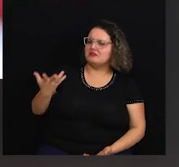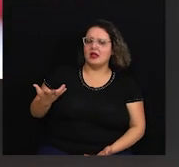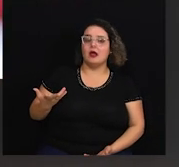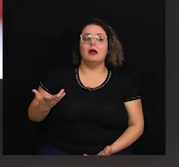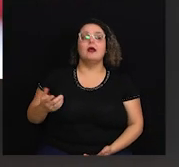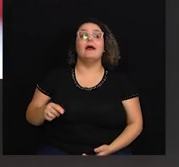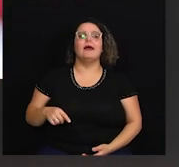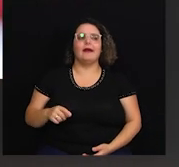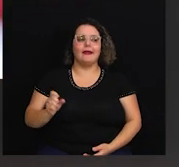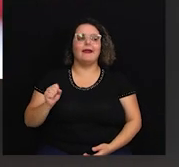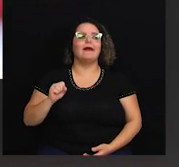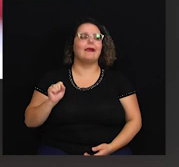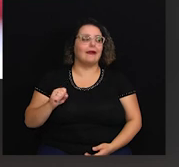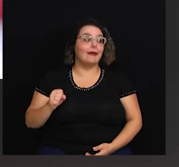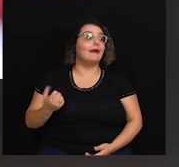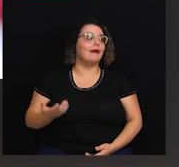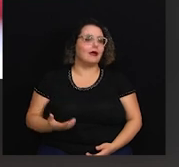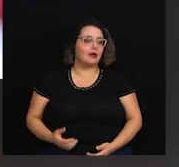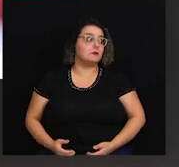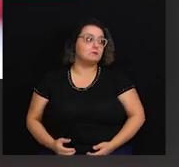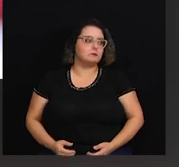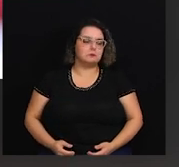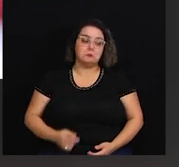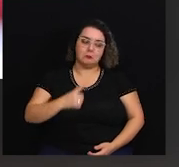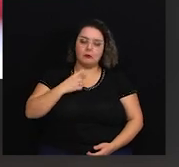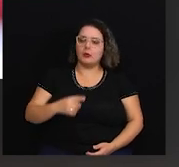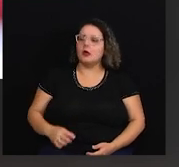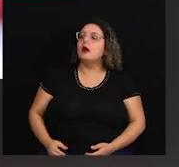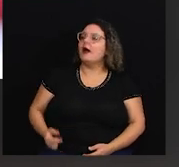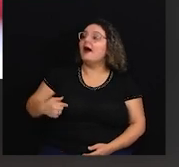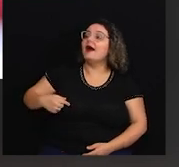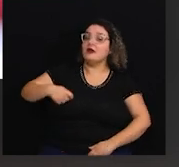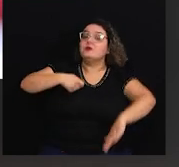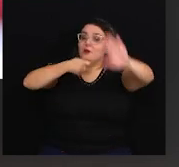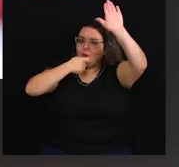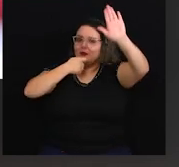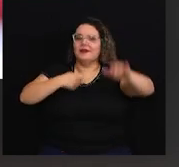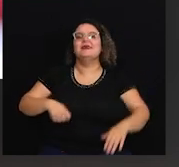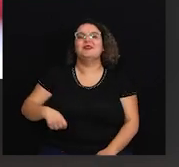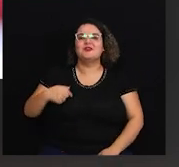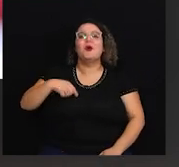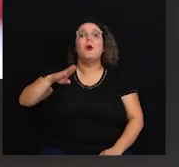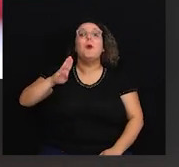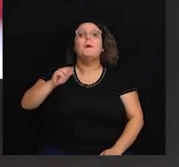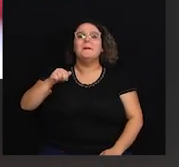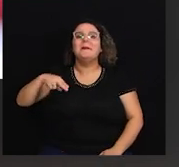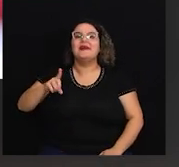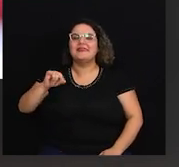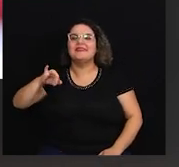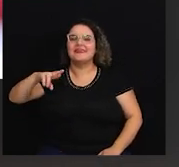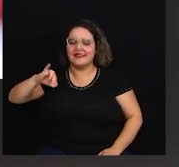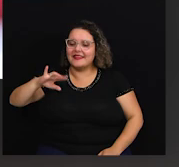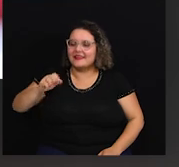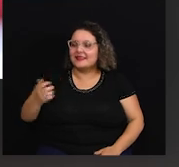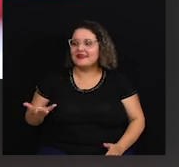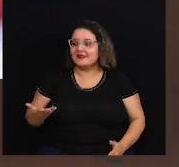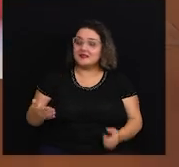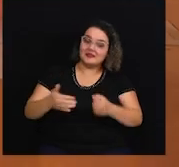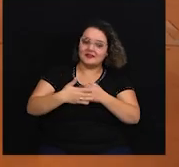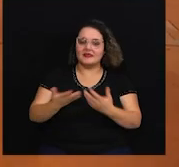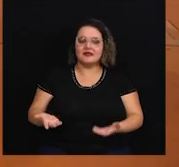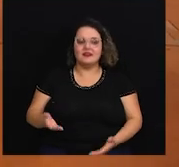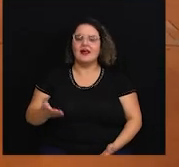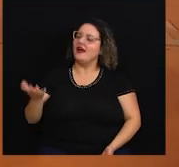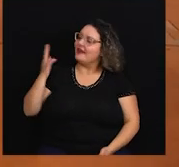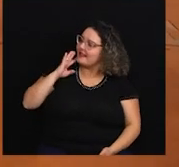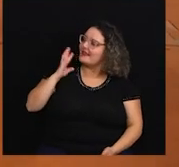Oi é velha o Cristiano já se tocou aí eu sou bandeirinha a nossa o negócio aí com você